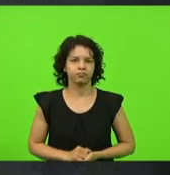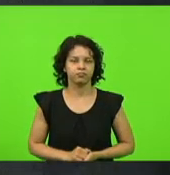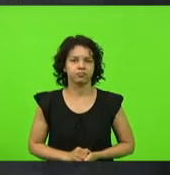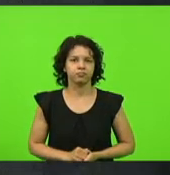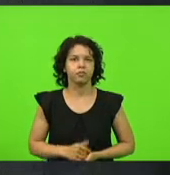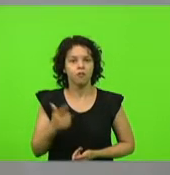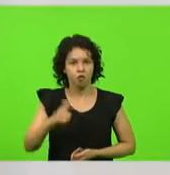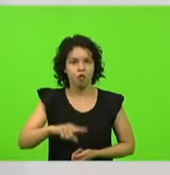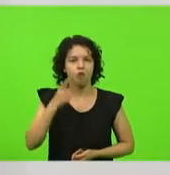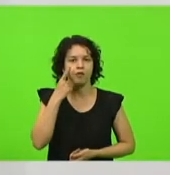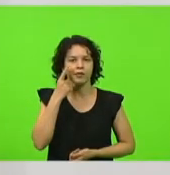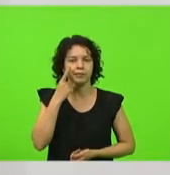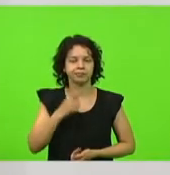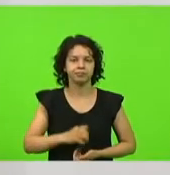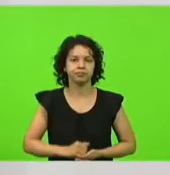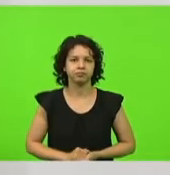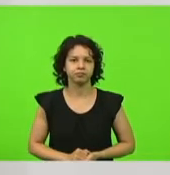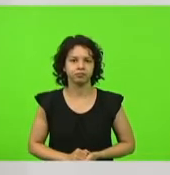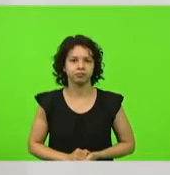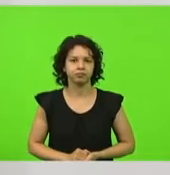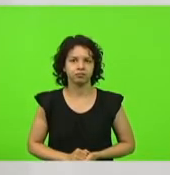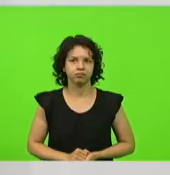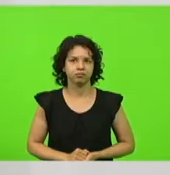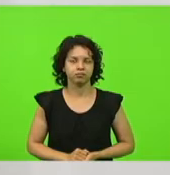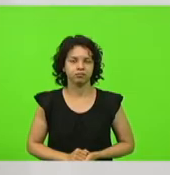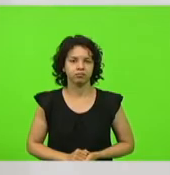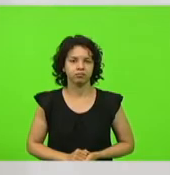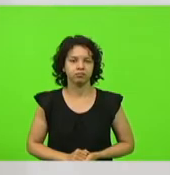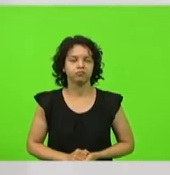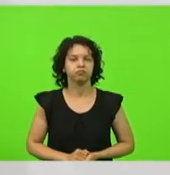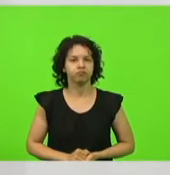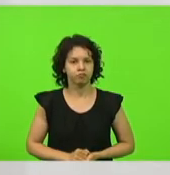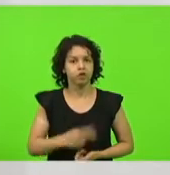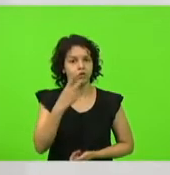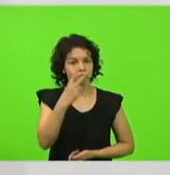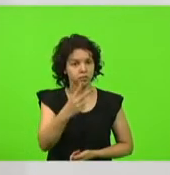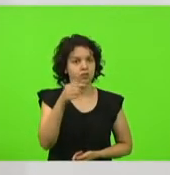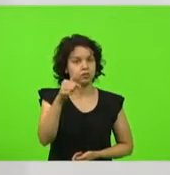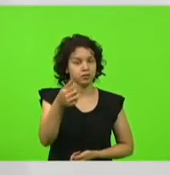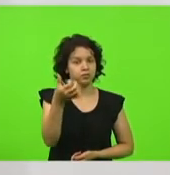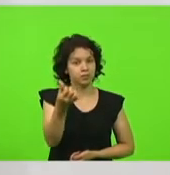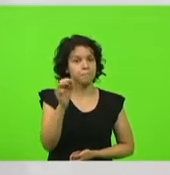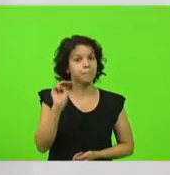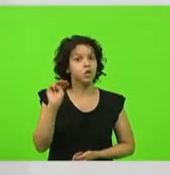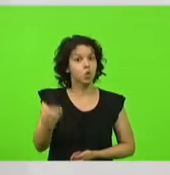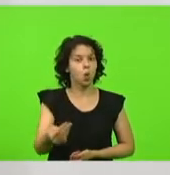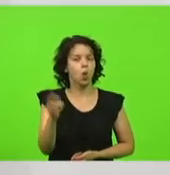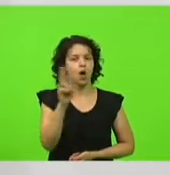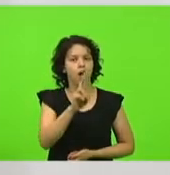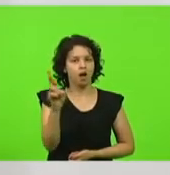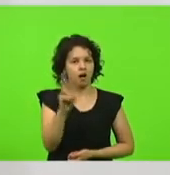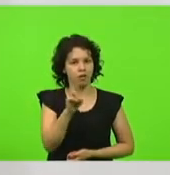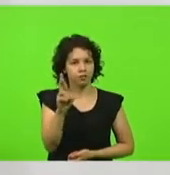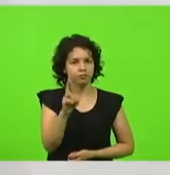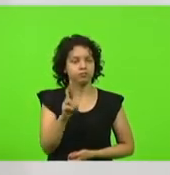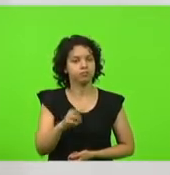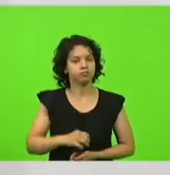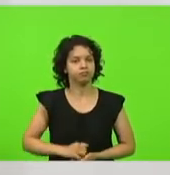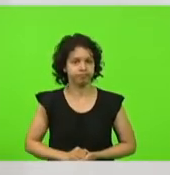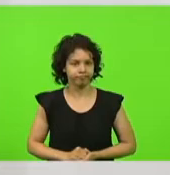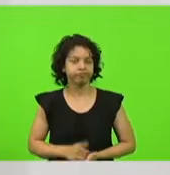pouquinho. 276 milhões de reais que poderiam estar sendo utilizados em educação,